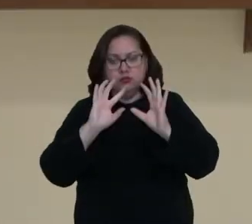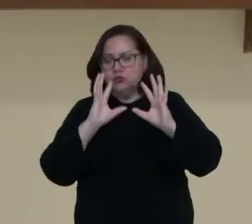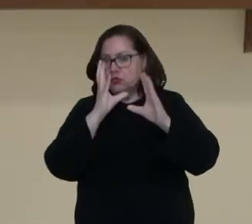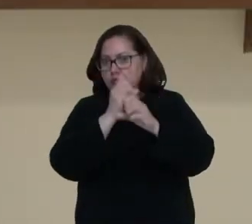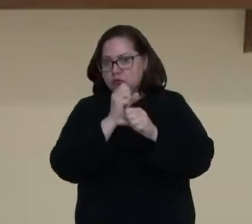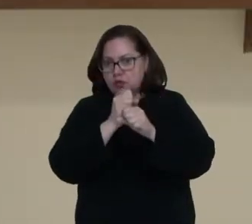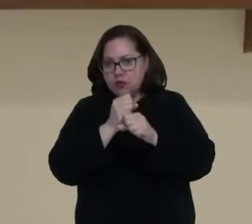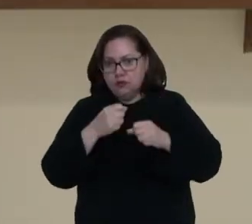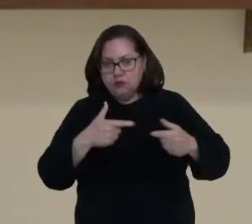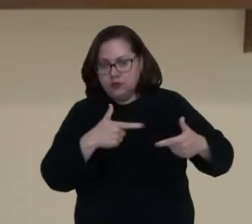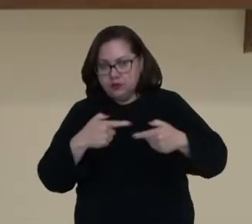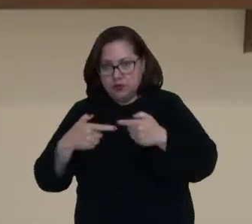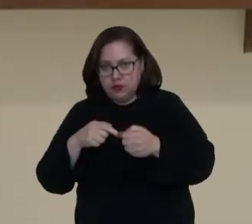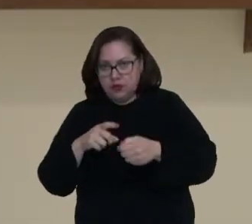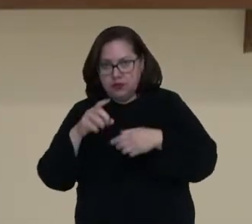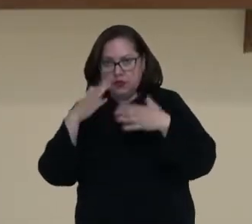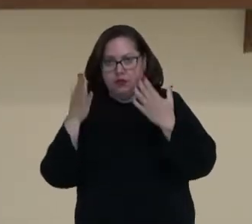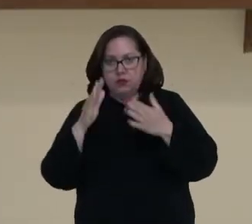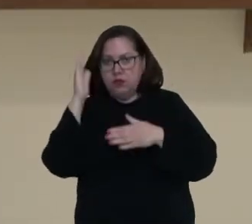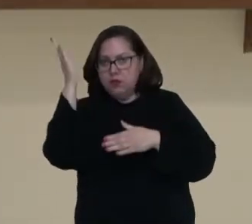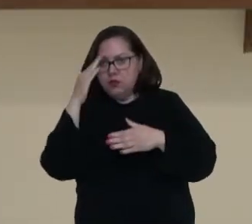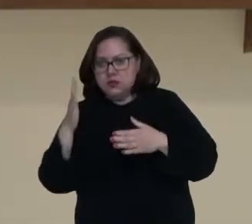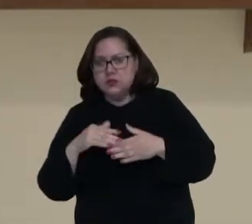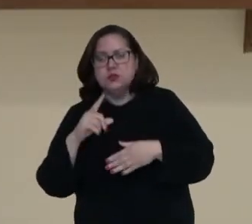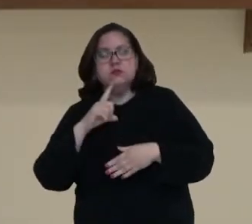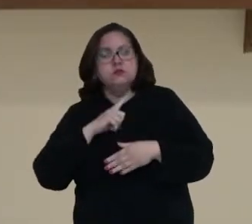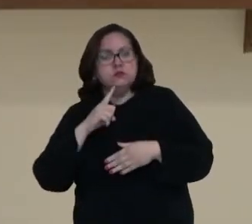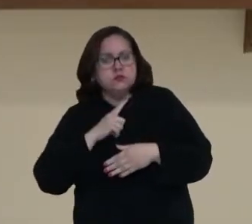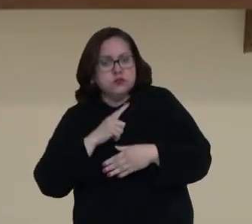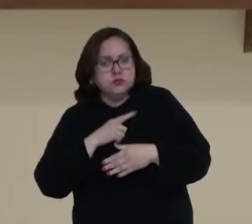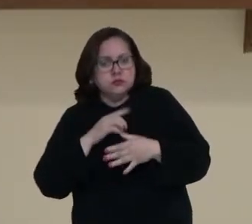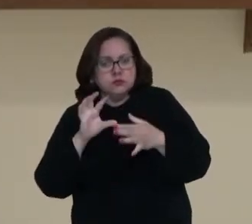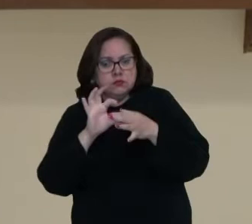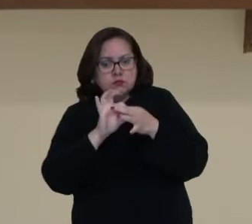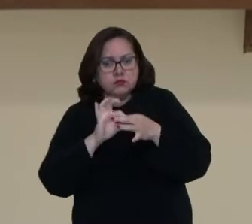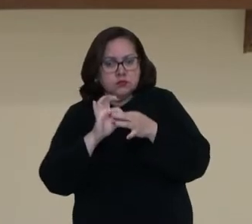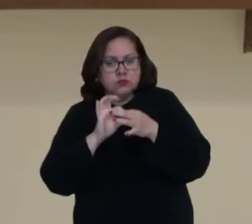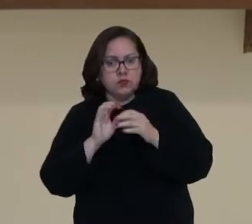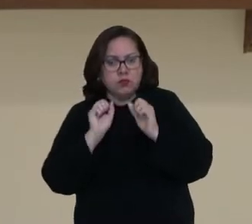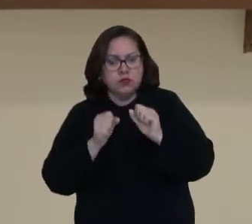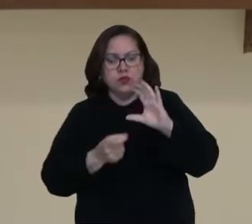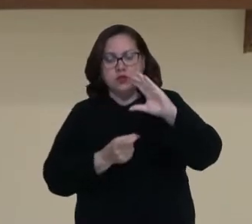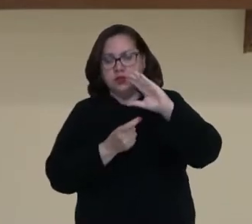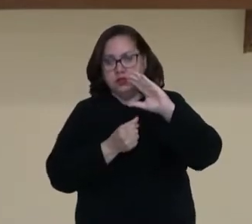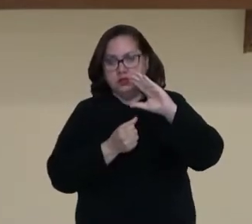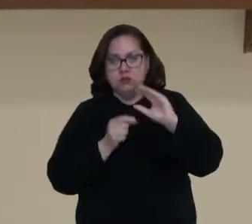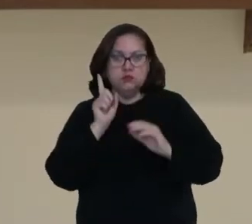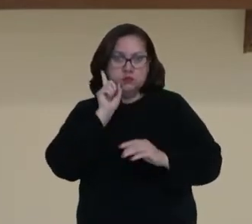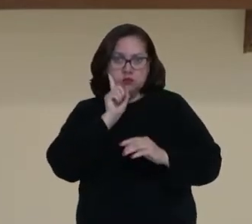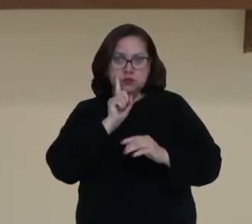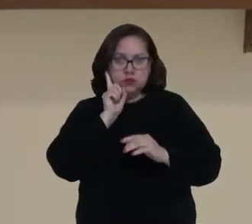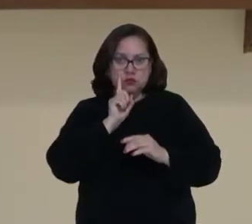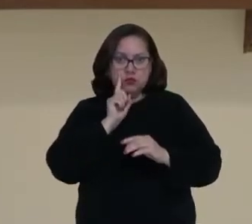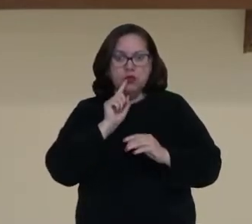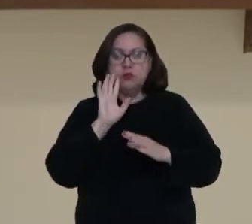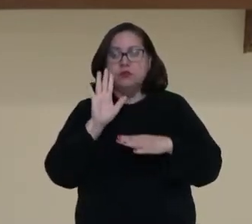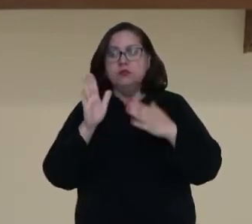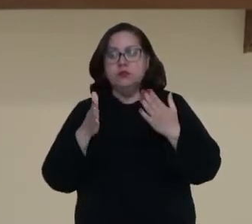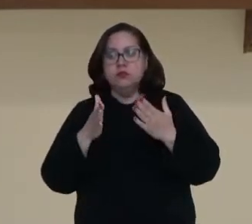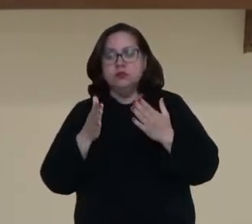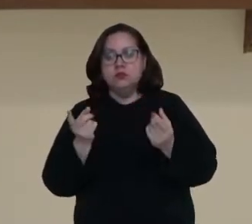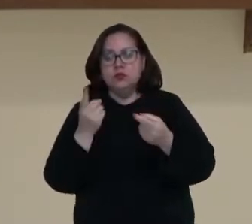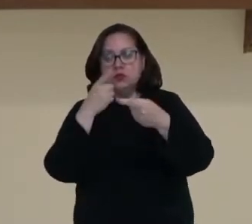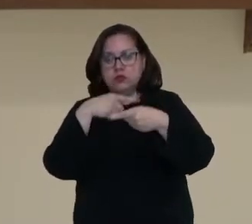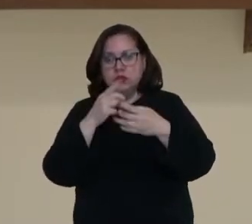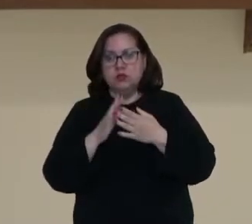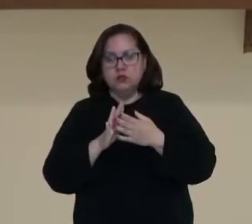da Guerra Fria, o Brasil ele estava ligado ao poder capitalista dos Estados Unidos, logo